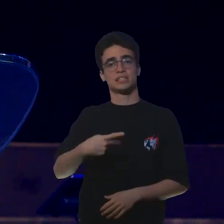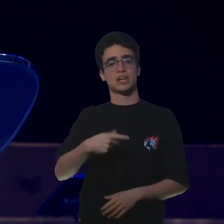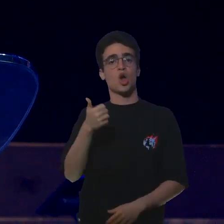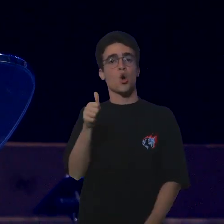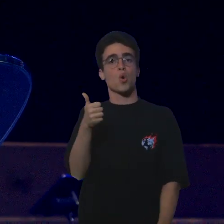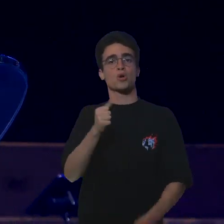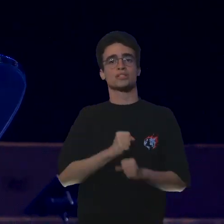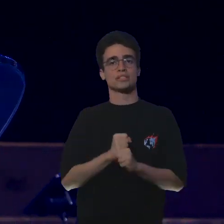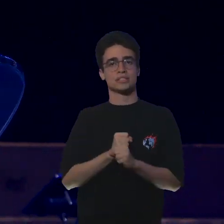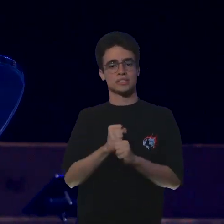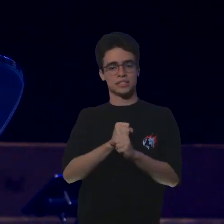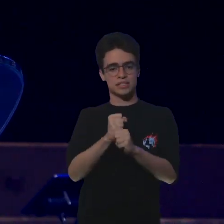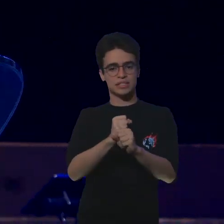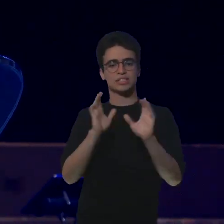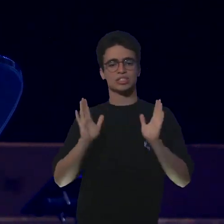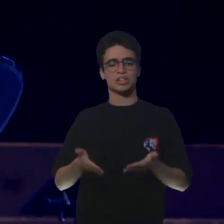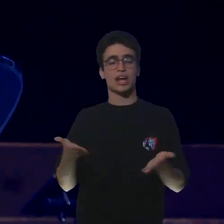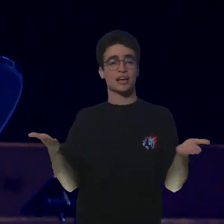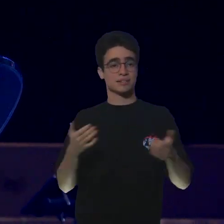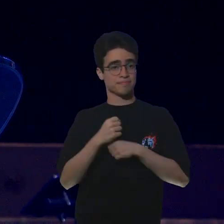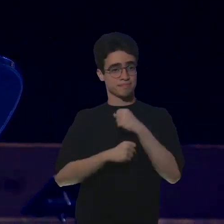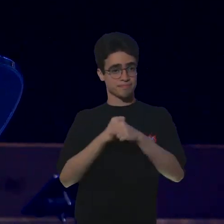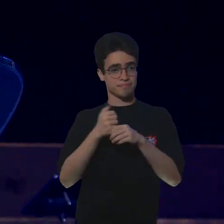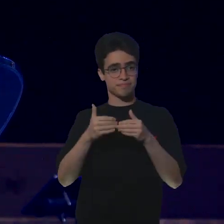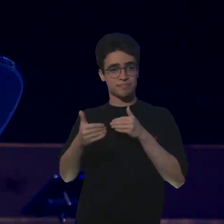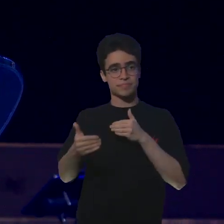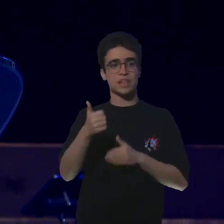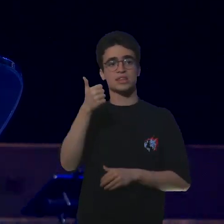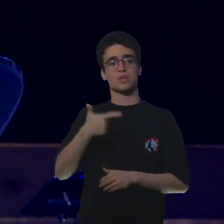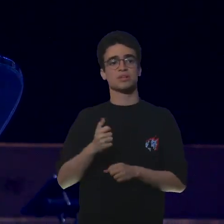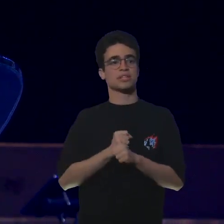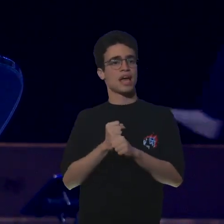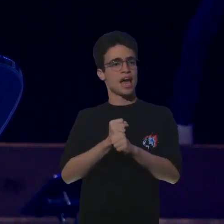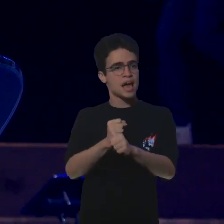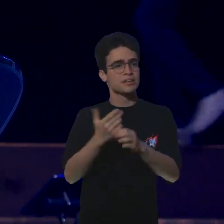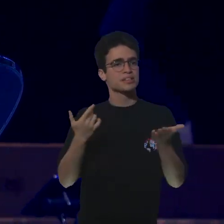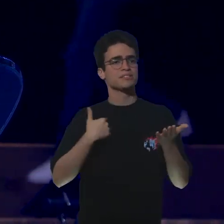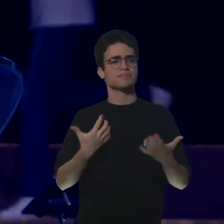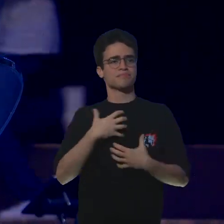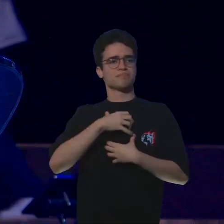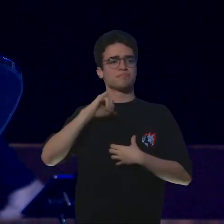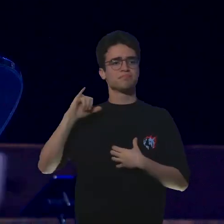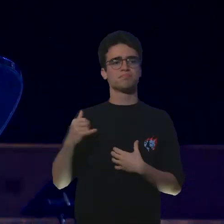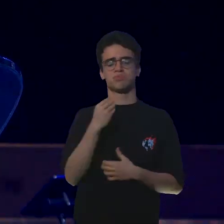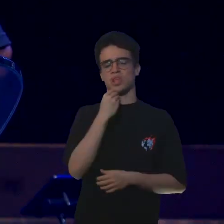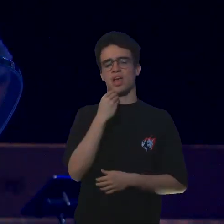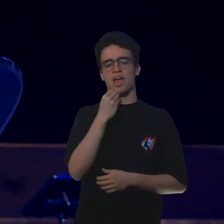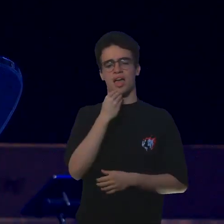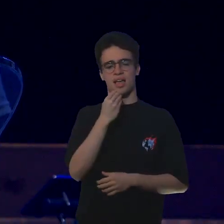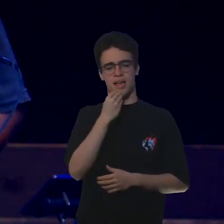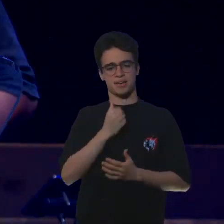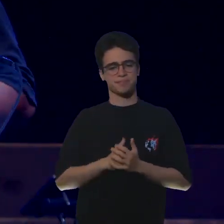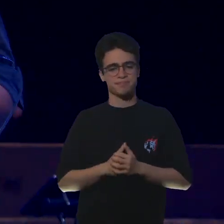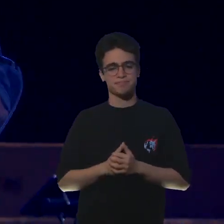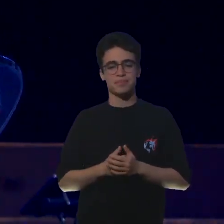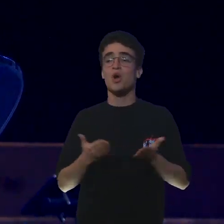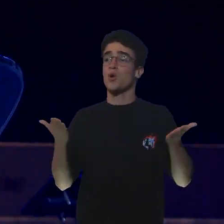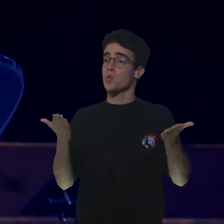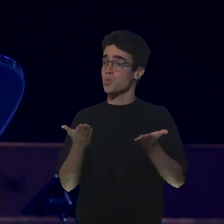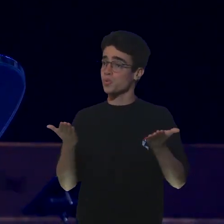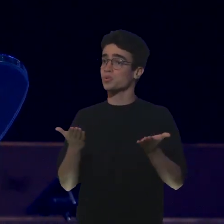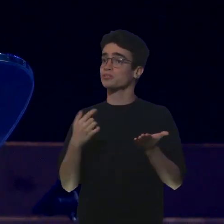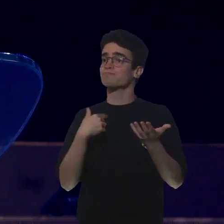servindo ao Senhor, 12 anos esse ano. E para mim é um privilégio e uma honra. E hoje eu gostaria